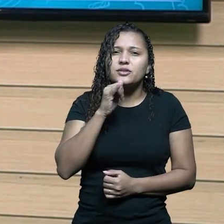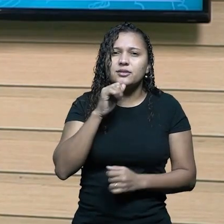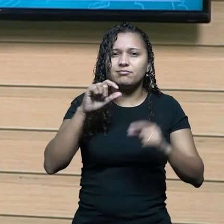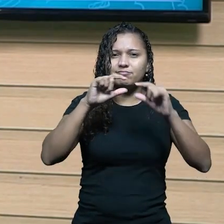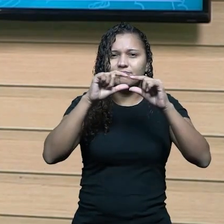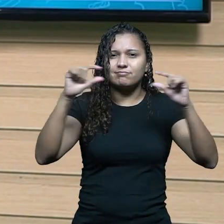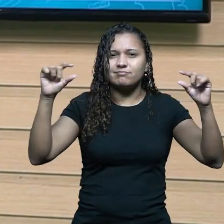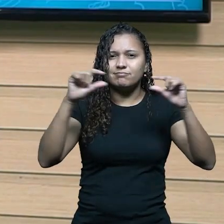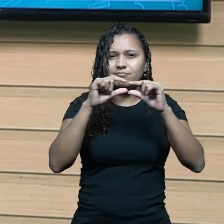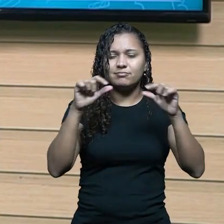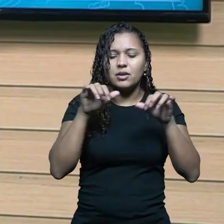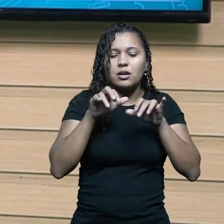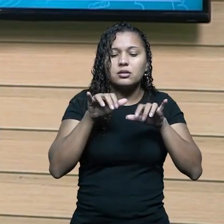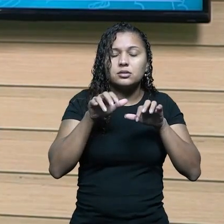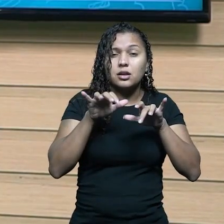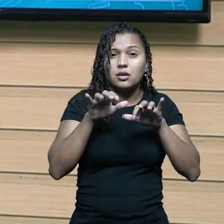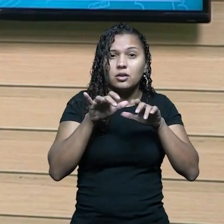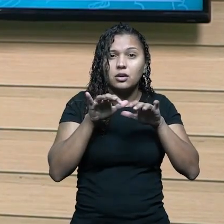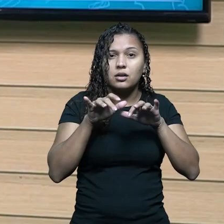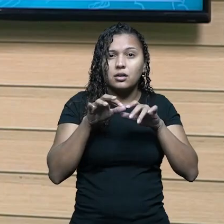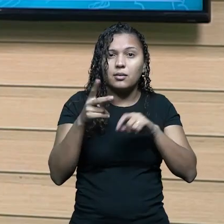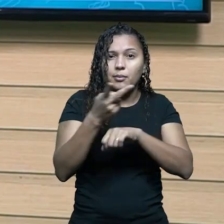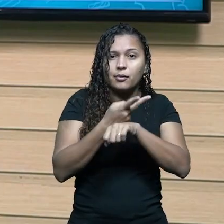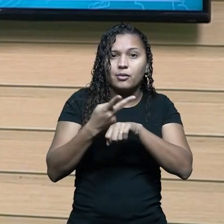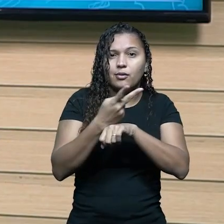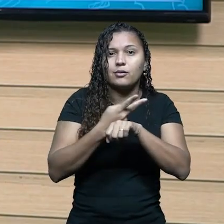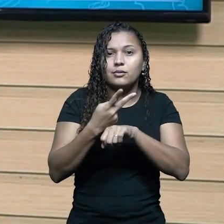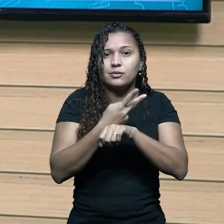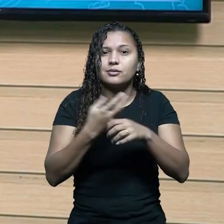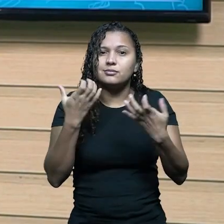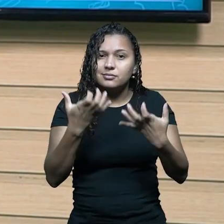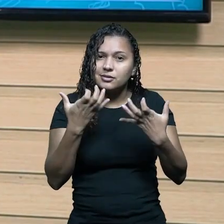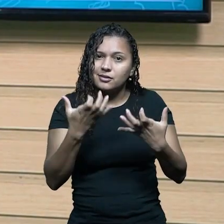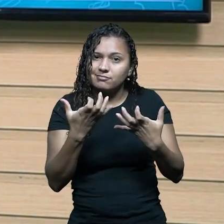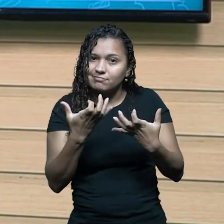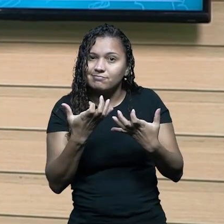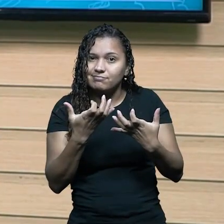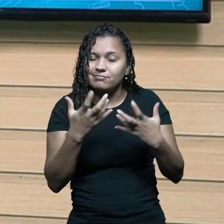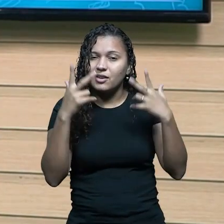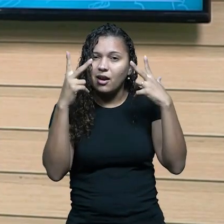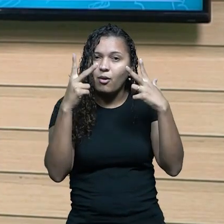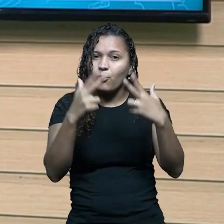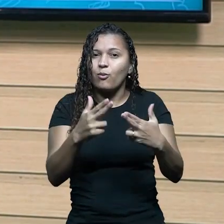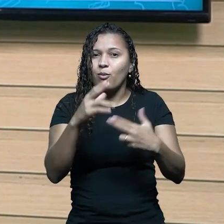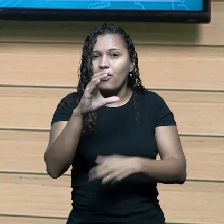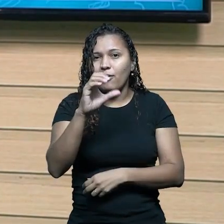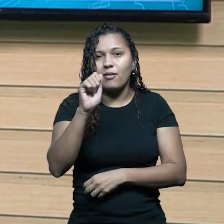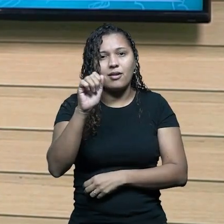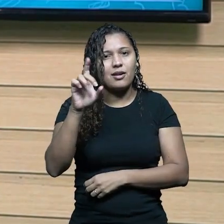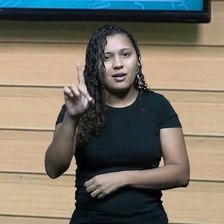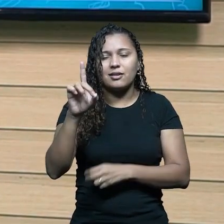atrás da pasta que você quer. O mesmo serve para o Edge Center aqui do nosso AutoCAD. Ele vai